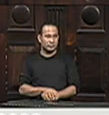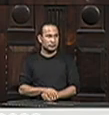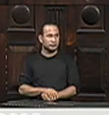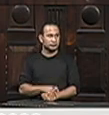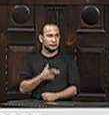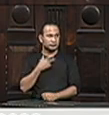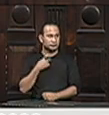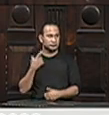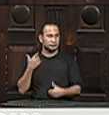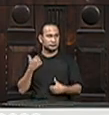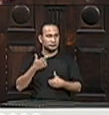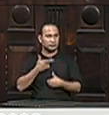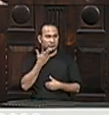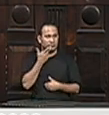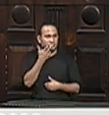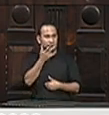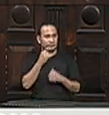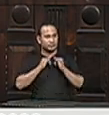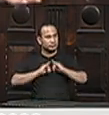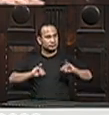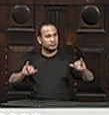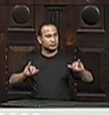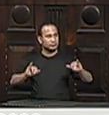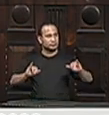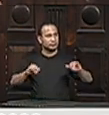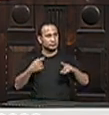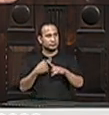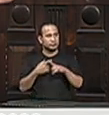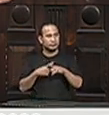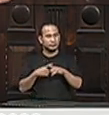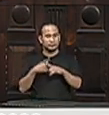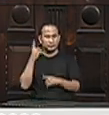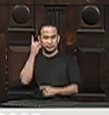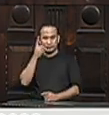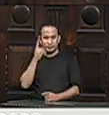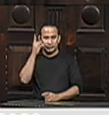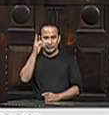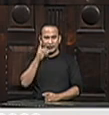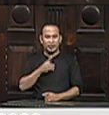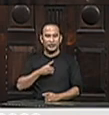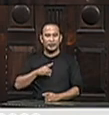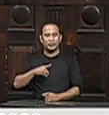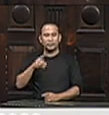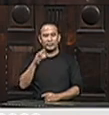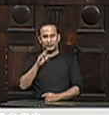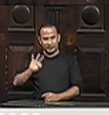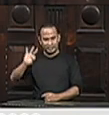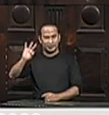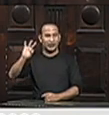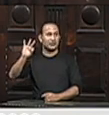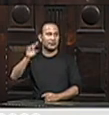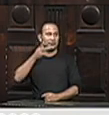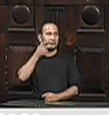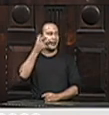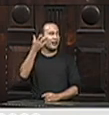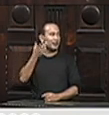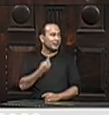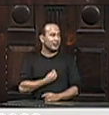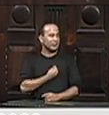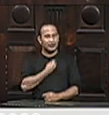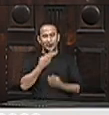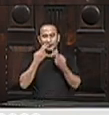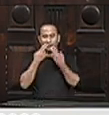Janeiro será representada no Conselho por um deputado, a ser indicado pelo presidente da Casa sem